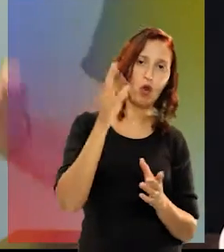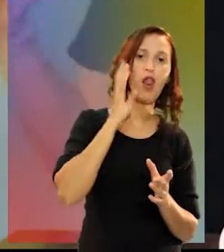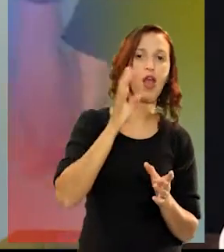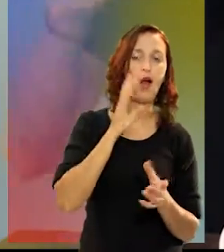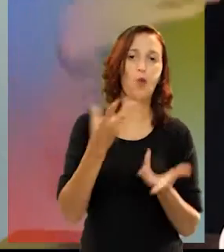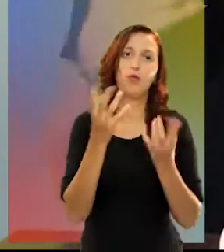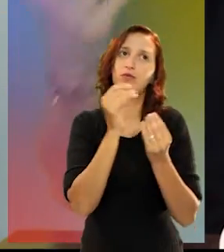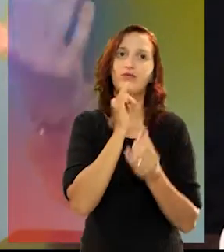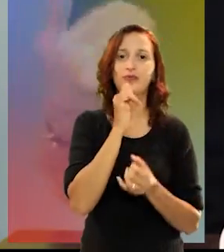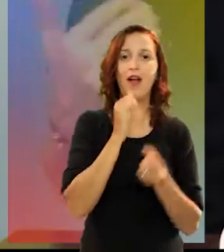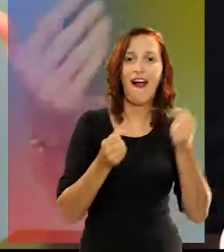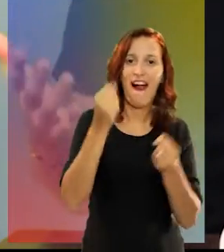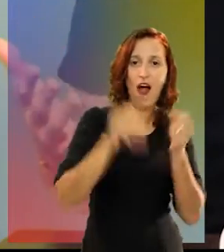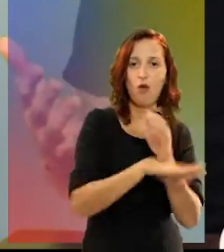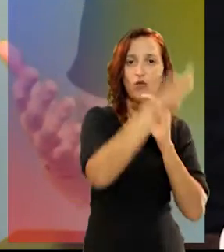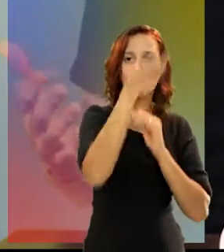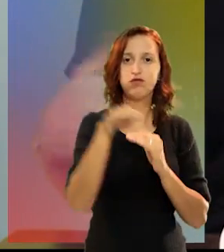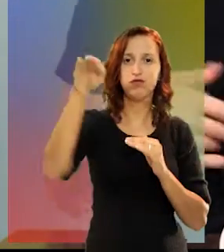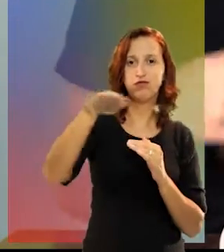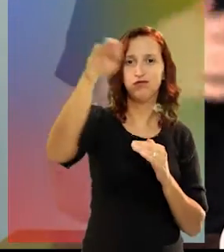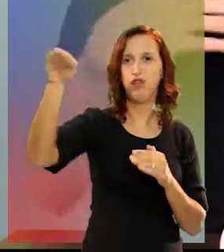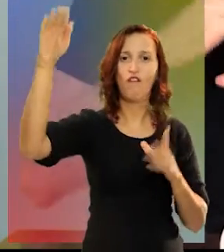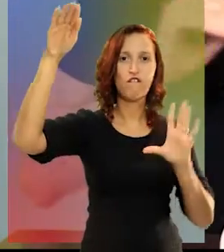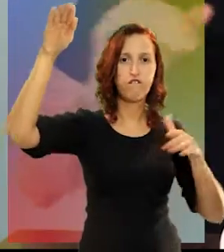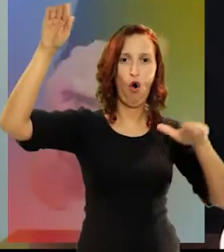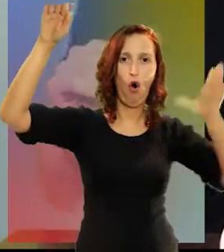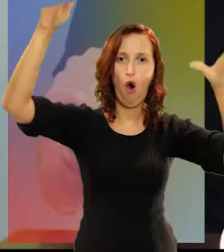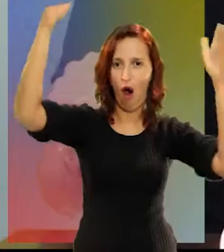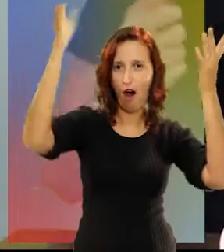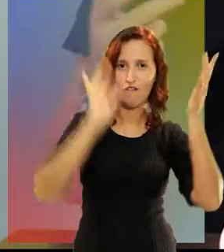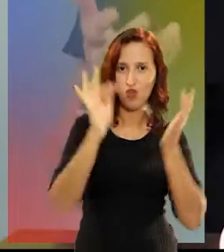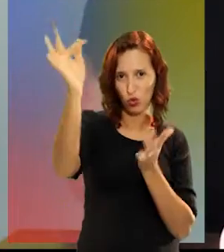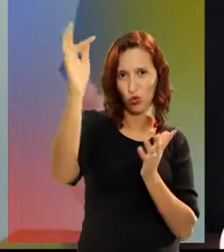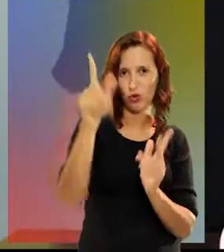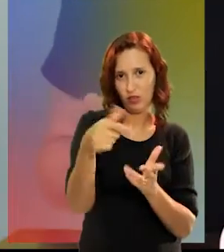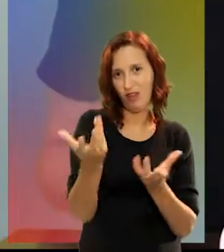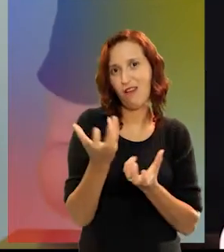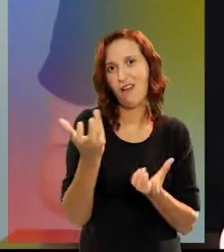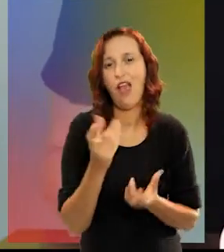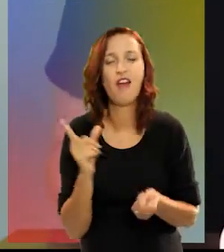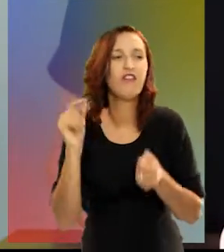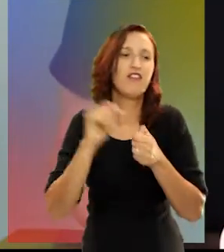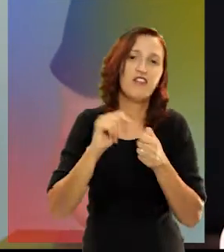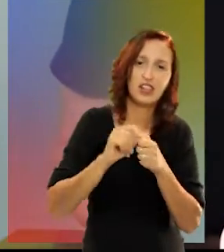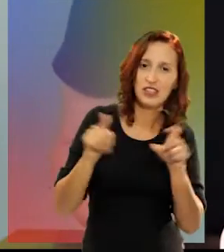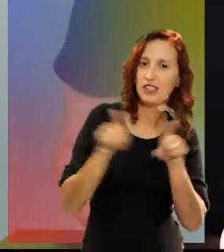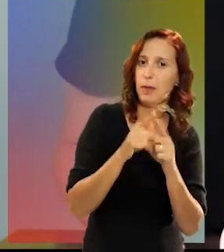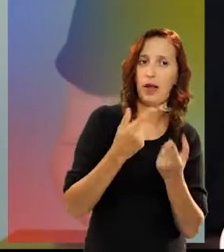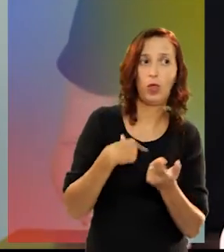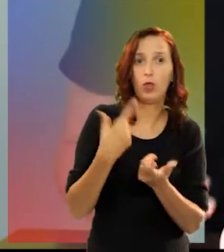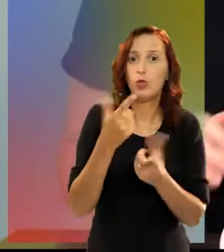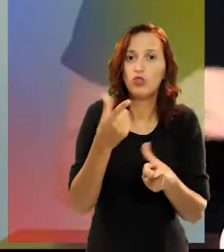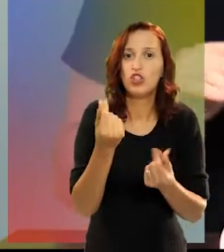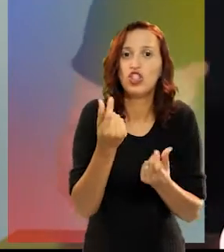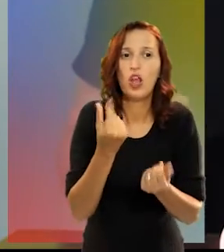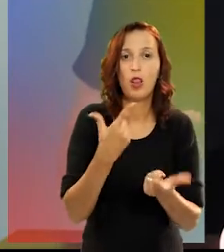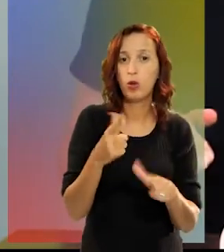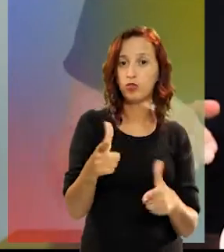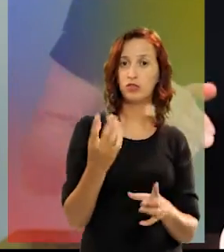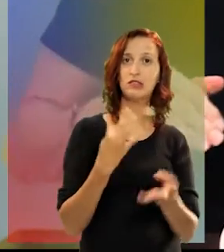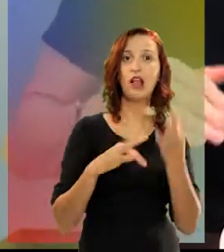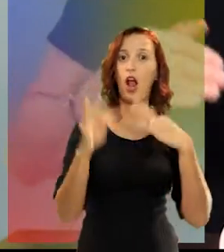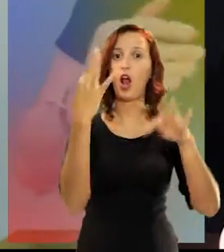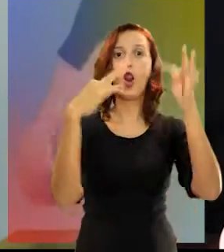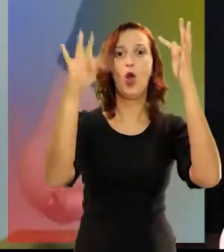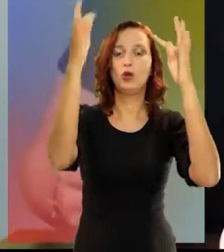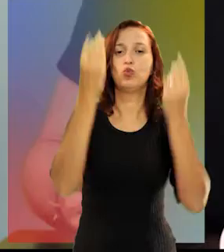exemplo, os carros voam, né? Porque todo mundo quer que o carro voe no futuro. Até agora a gente não viu nada, né? E era old school, né? Os caras fizeram esse filme sem grana nenhuma, não tem nenhuma computação.